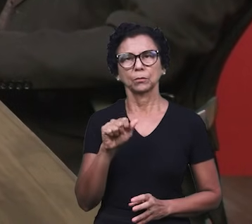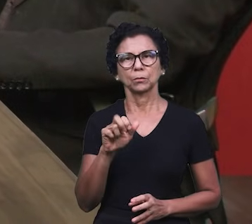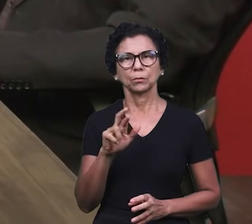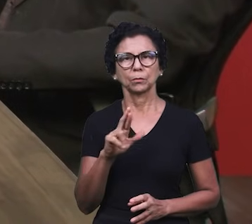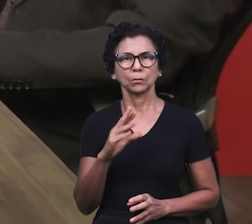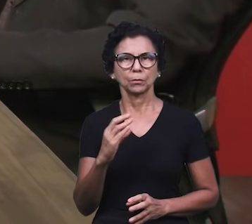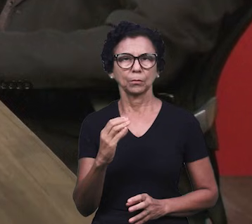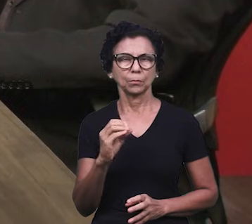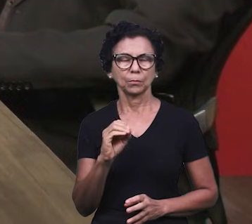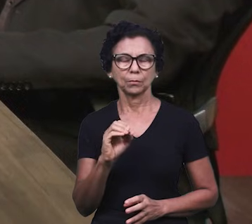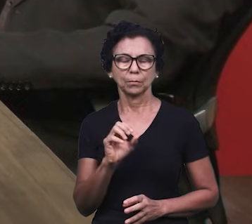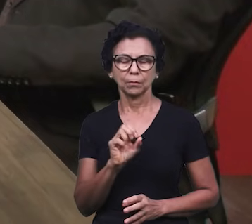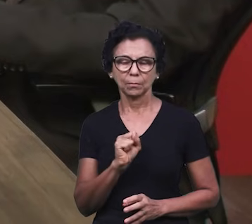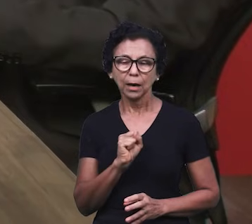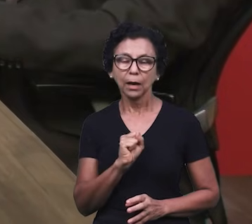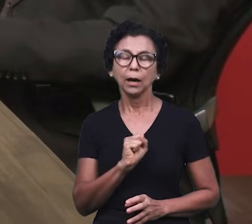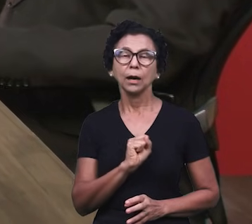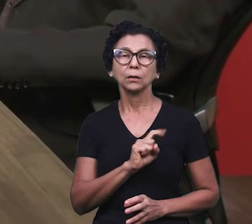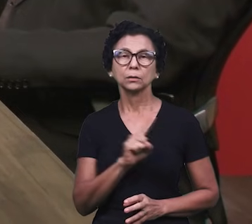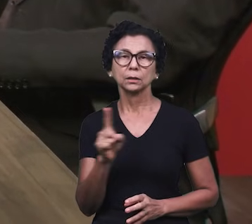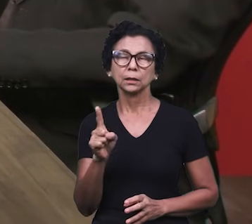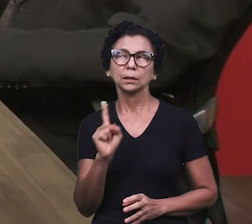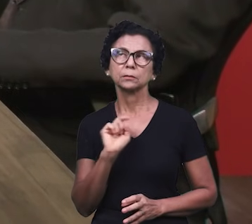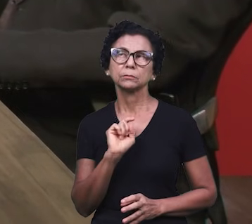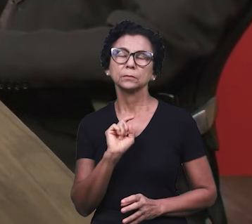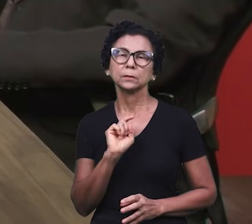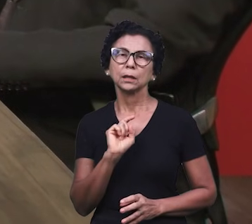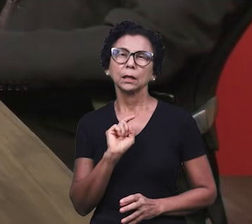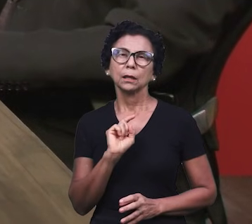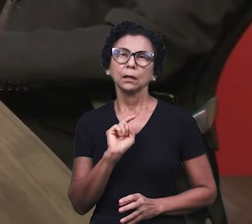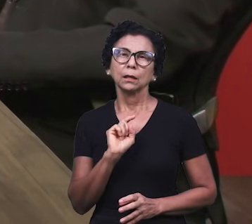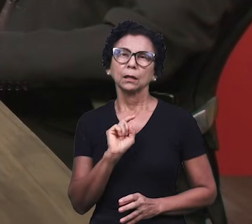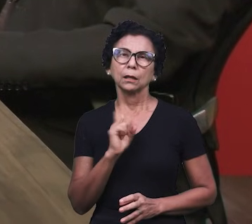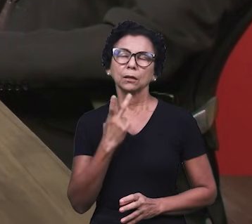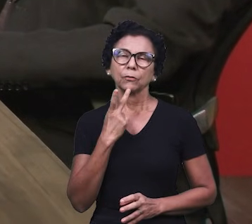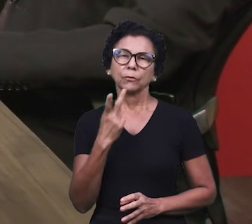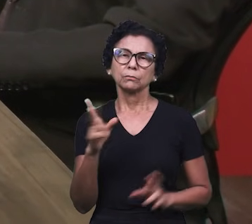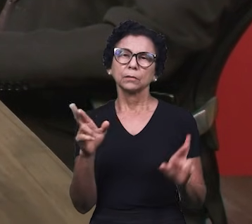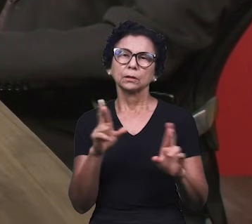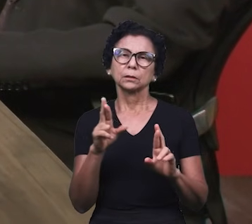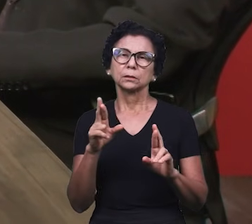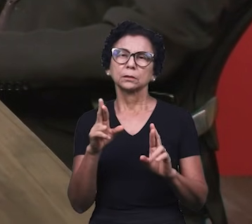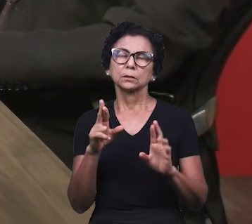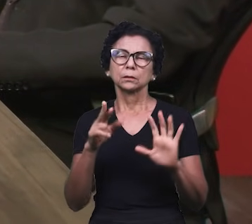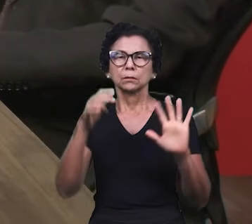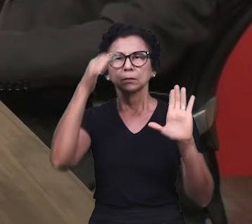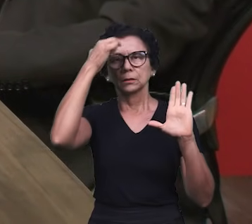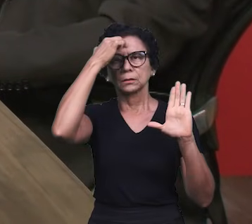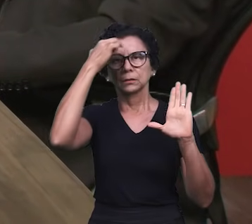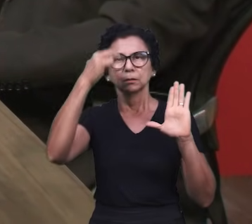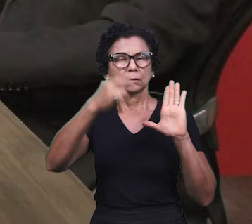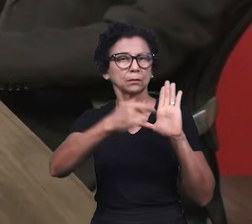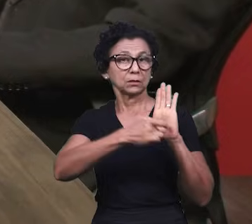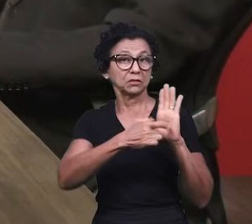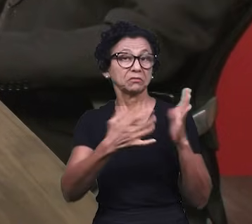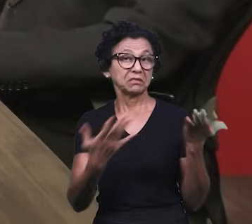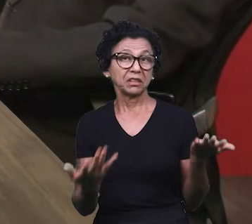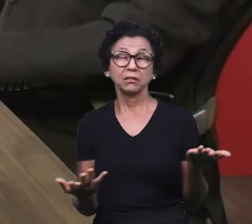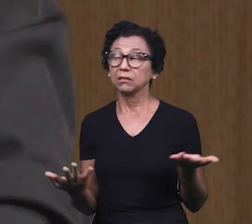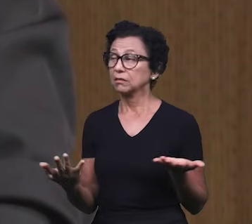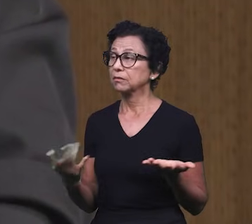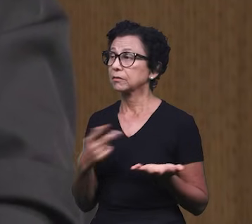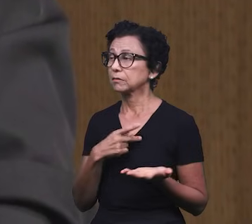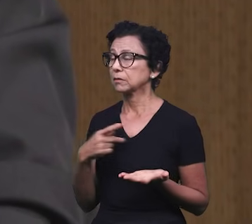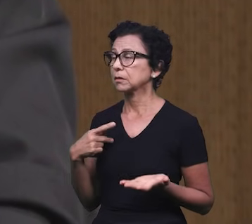parte de inteligência artificial, mas só comentando, né, que simultaneamente, né, pastor